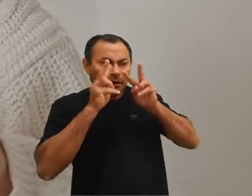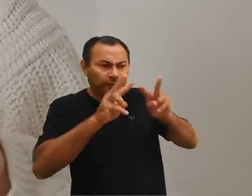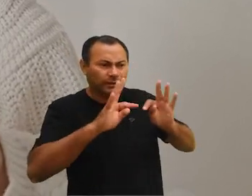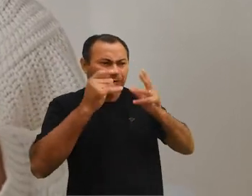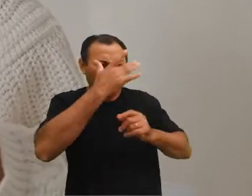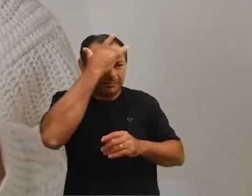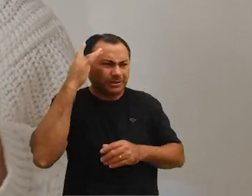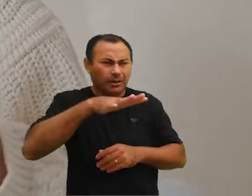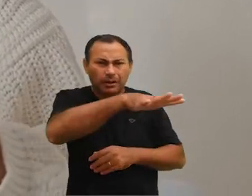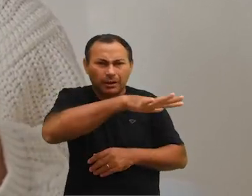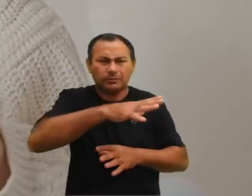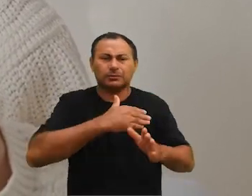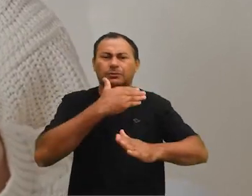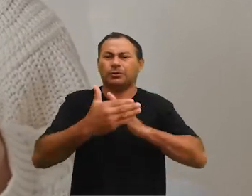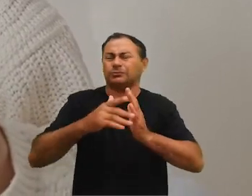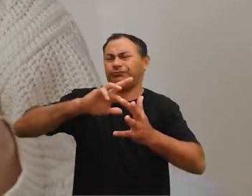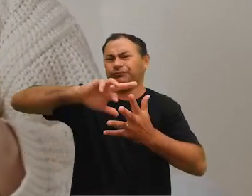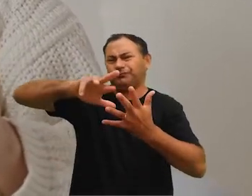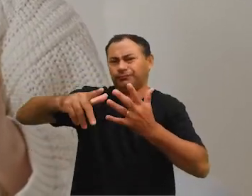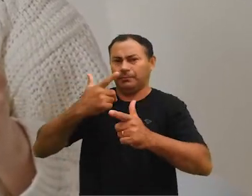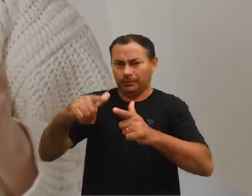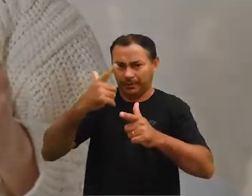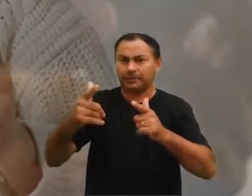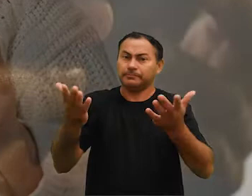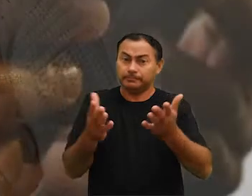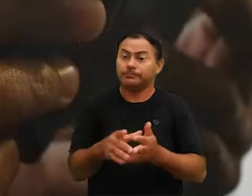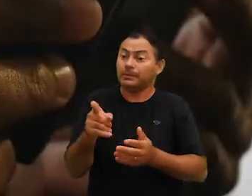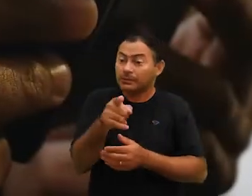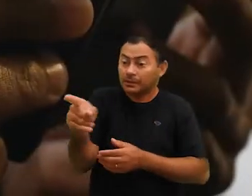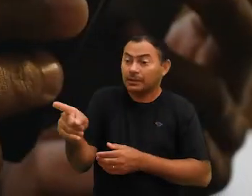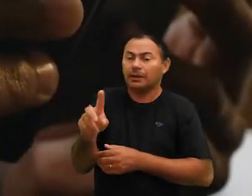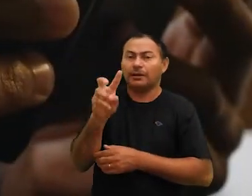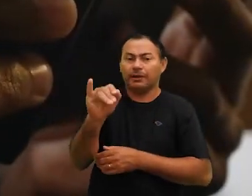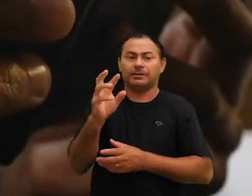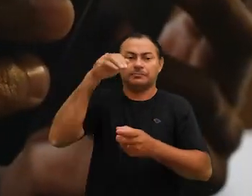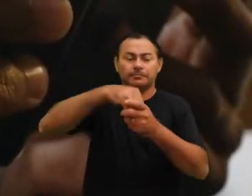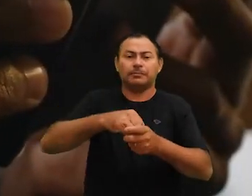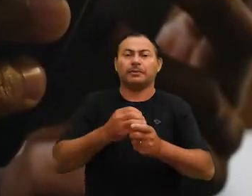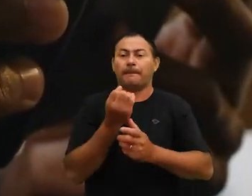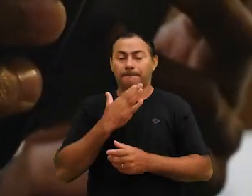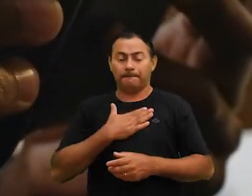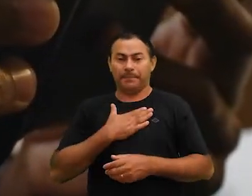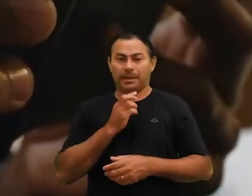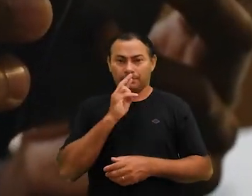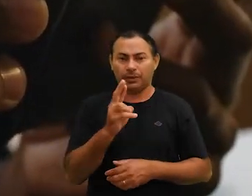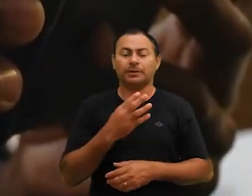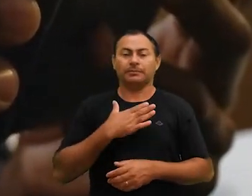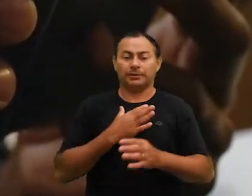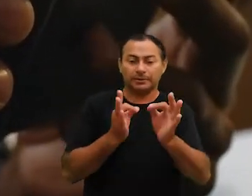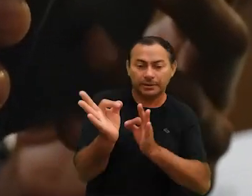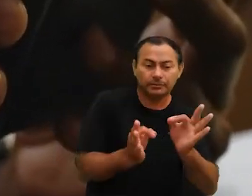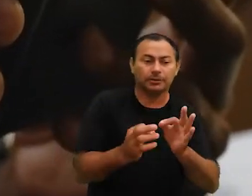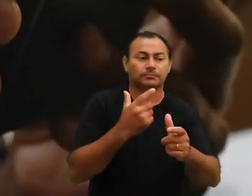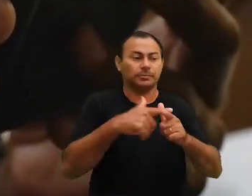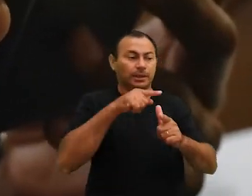estão vendo todas aquelas pessoas com todo tipo de problemas? Se vocês vão ser parte da minha resposta e da minha solução